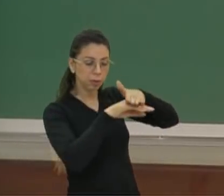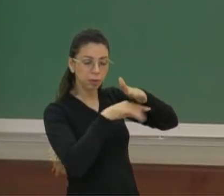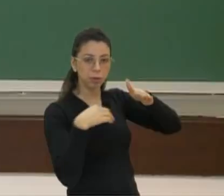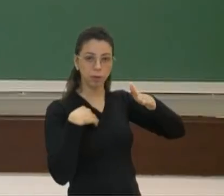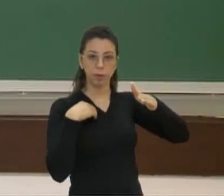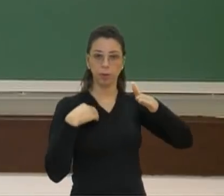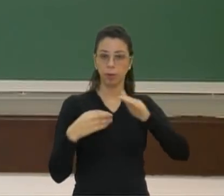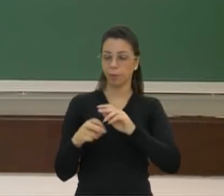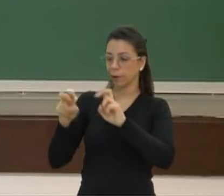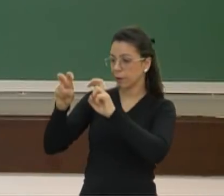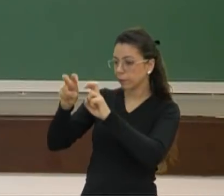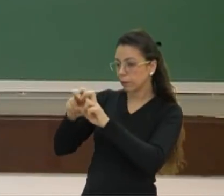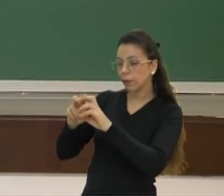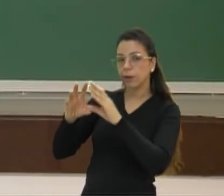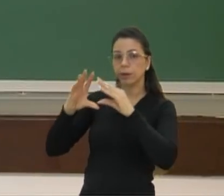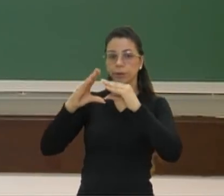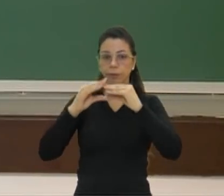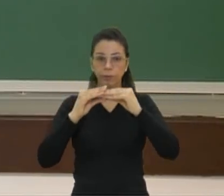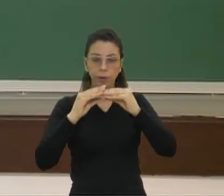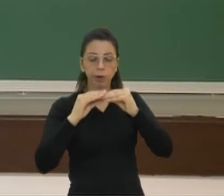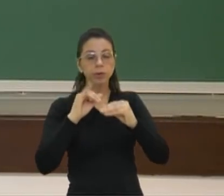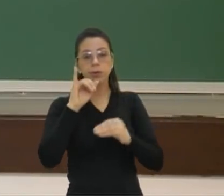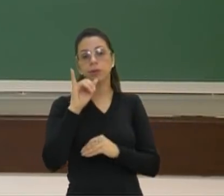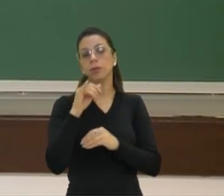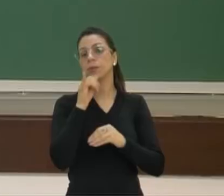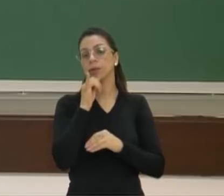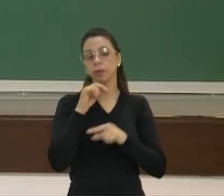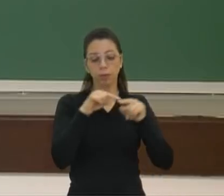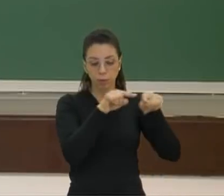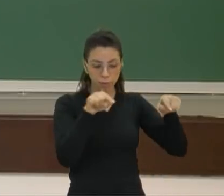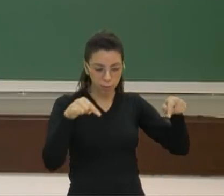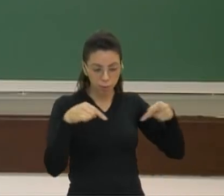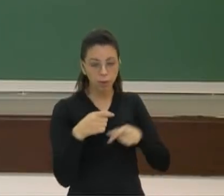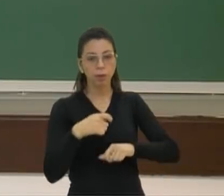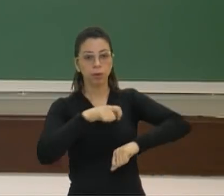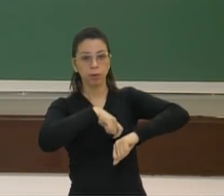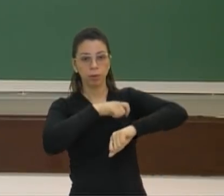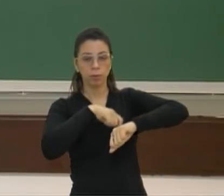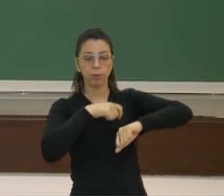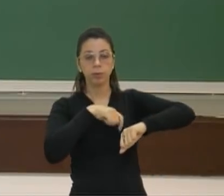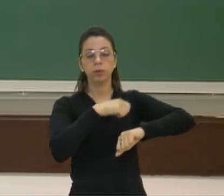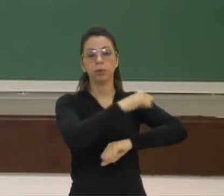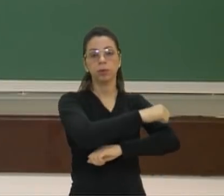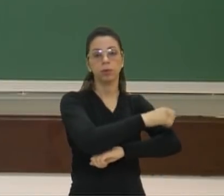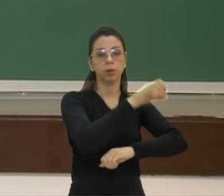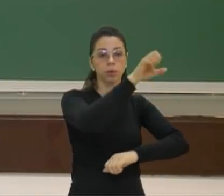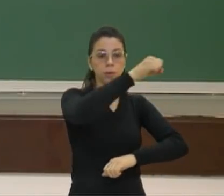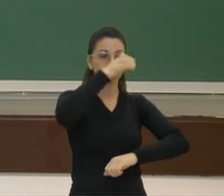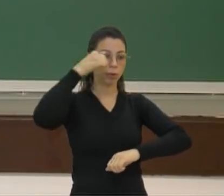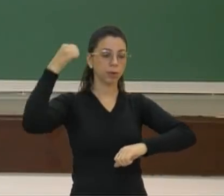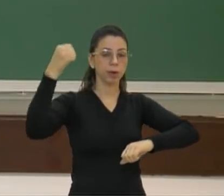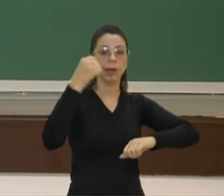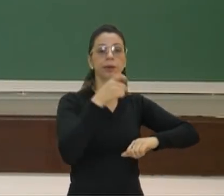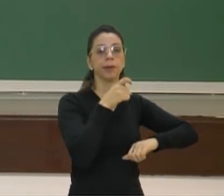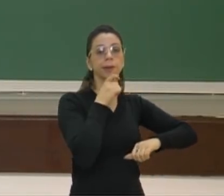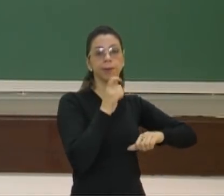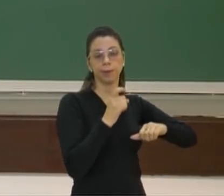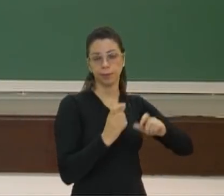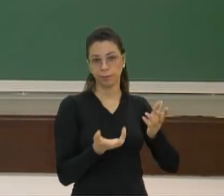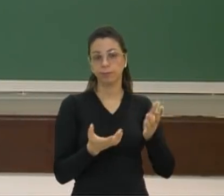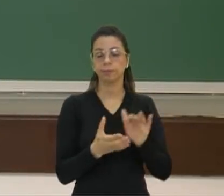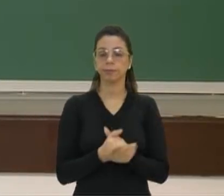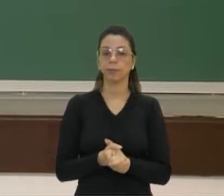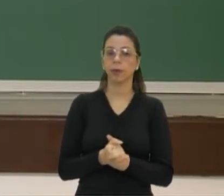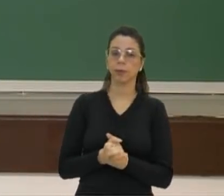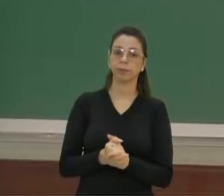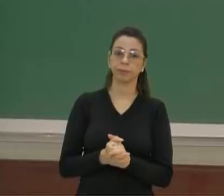o sofá, ou ali a geladeira se está na cozinha. Porque você precisa do quê? De uma pequena intensidade de luz. É na penumbra